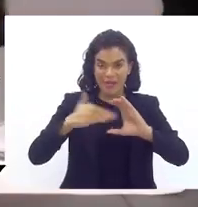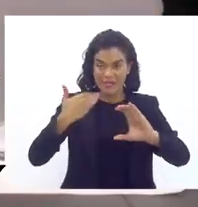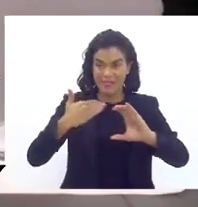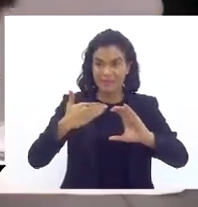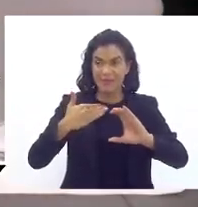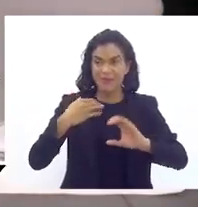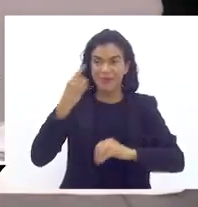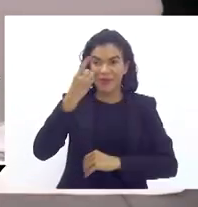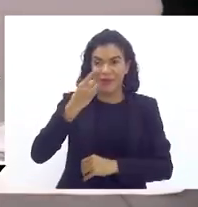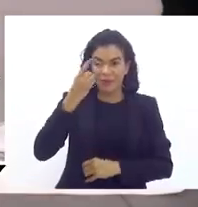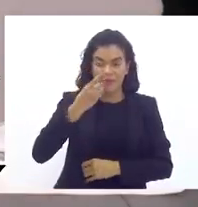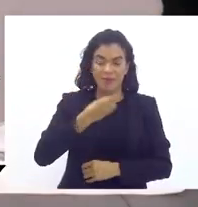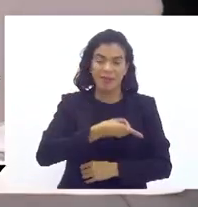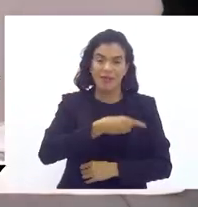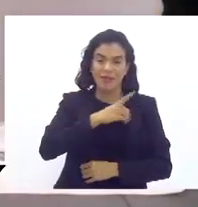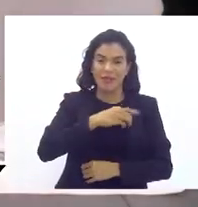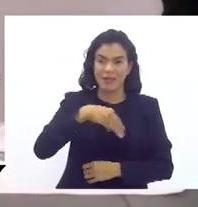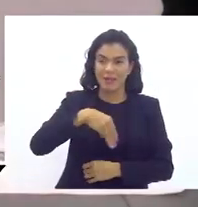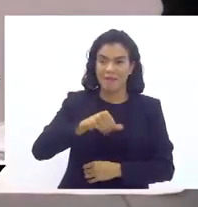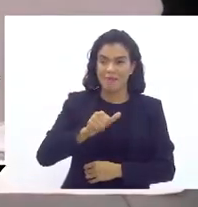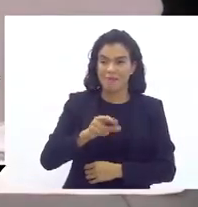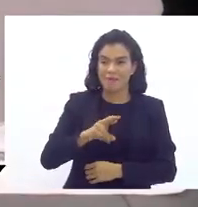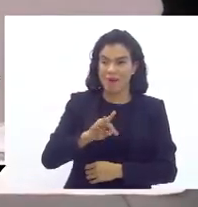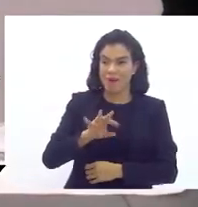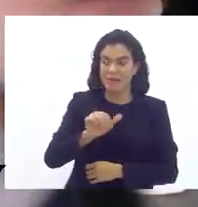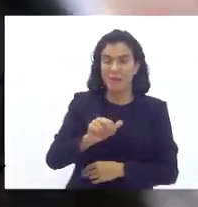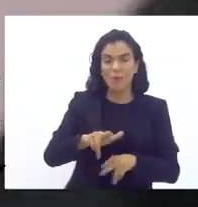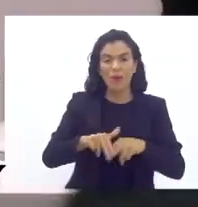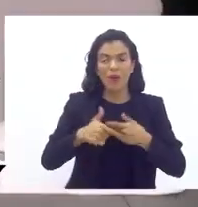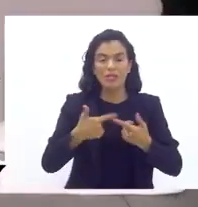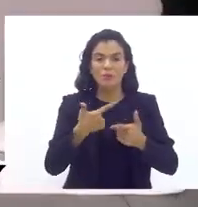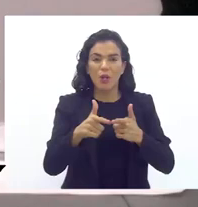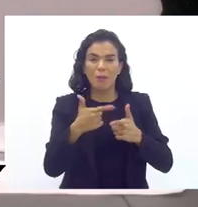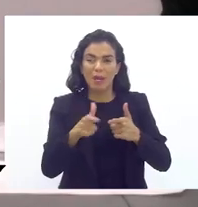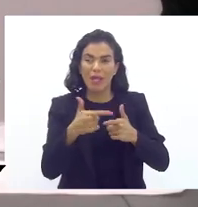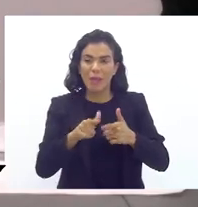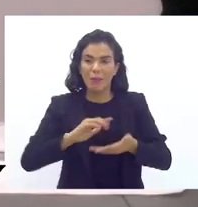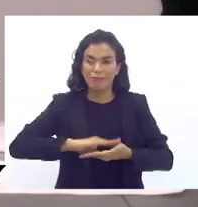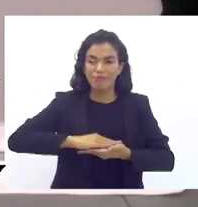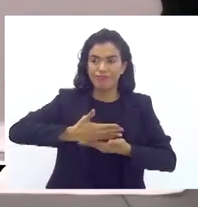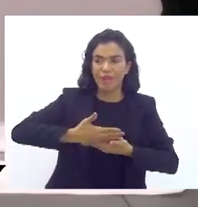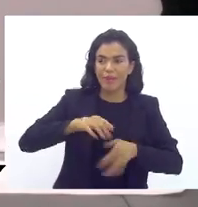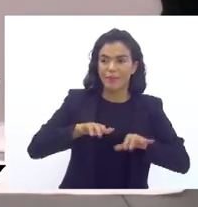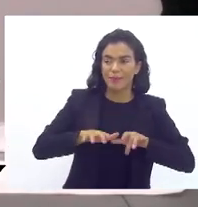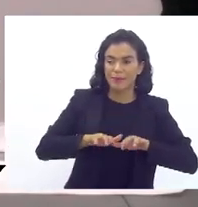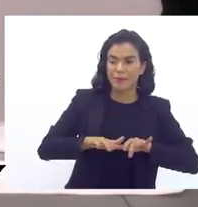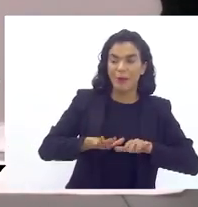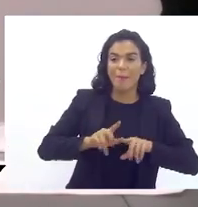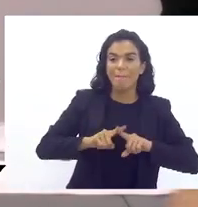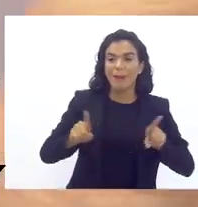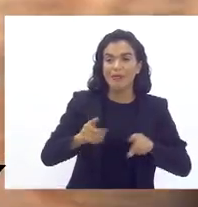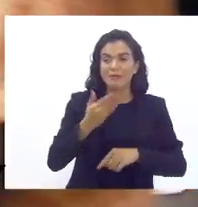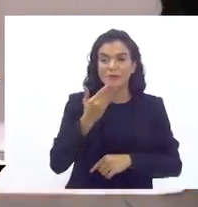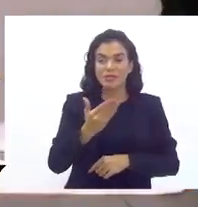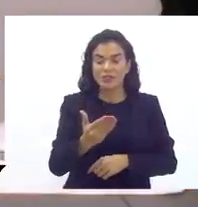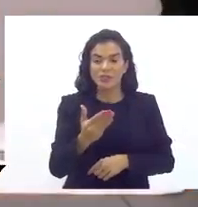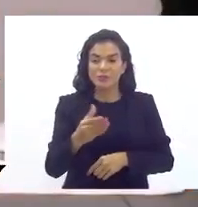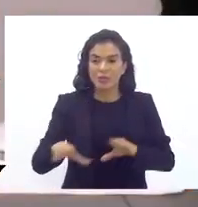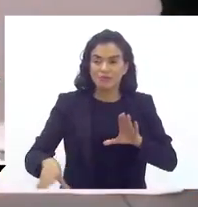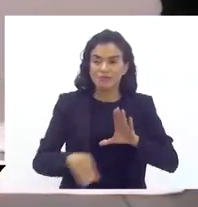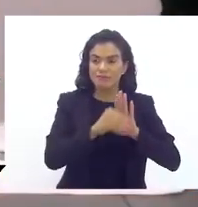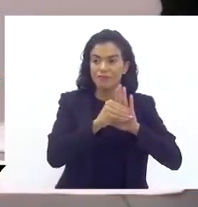da deputada Marta Rocha que disse que por uma questão técnica não conseguiu entrar mas pediu para mencionar